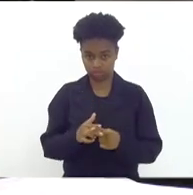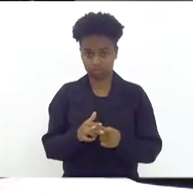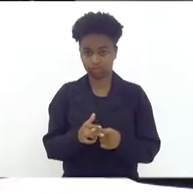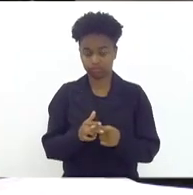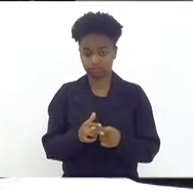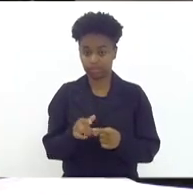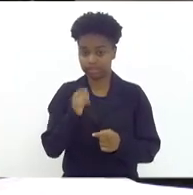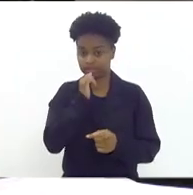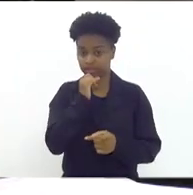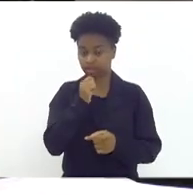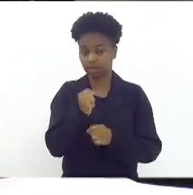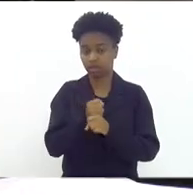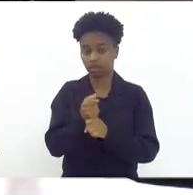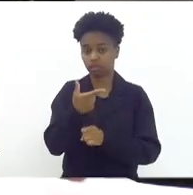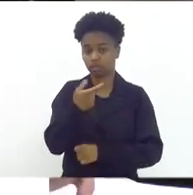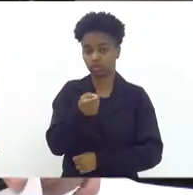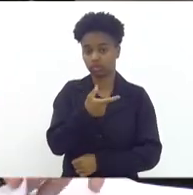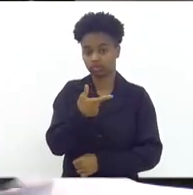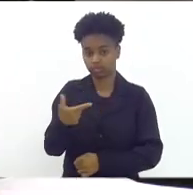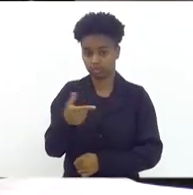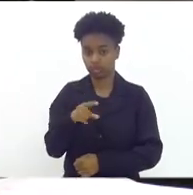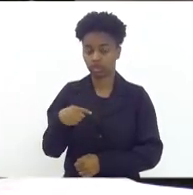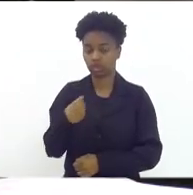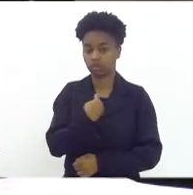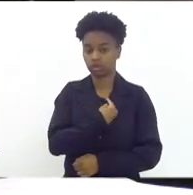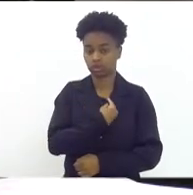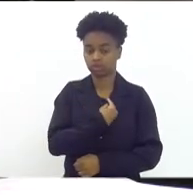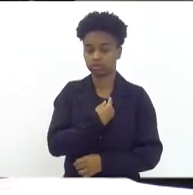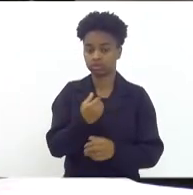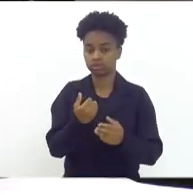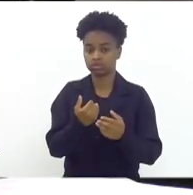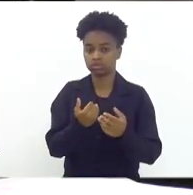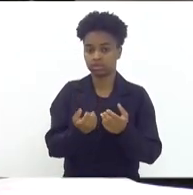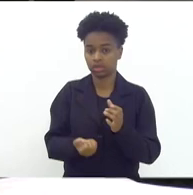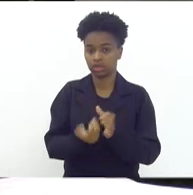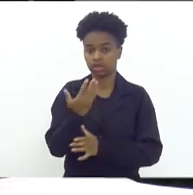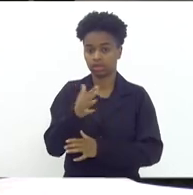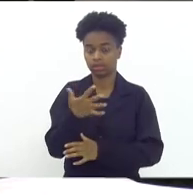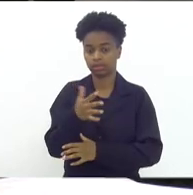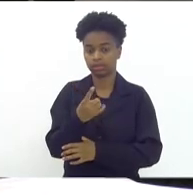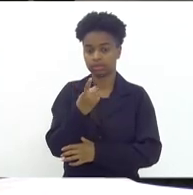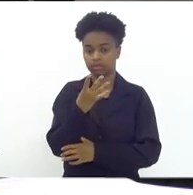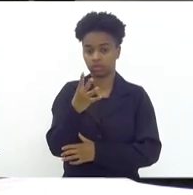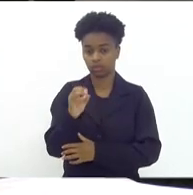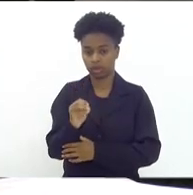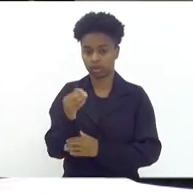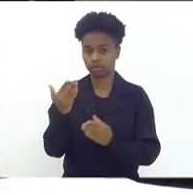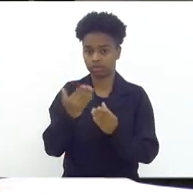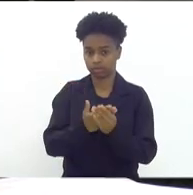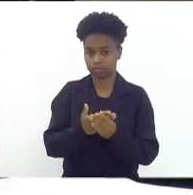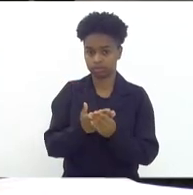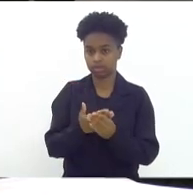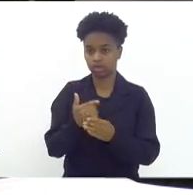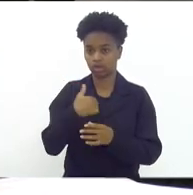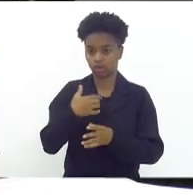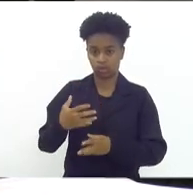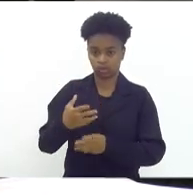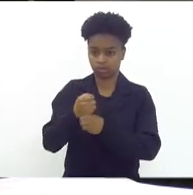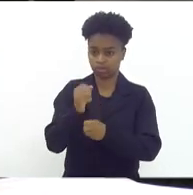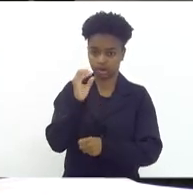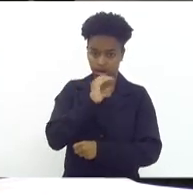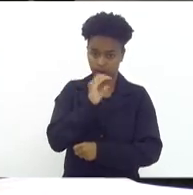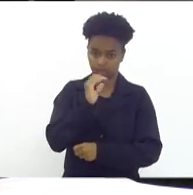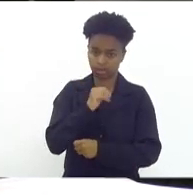no ano de 2022 nós abrimos aproximadamente 140 processo regulatórios aí eu fiz uma conta que muito rápido